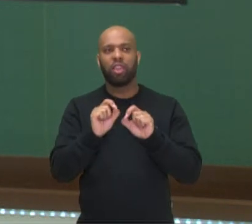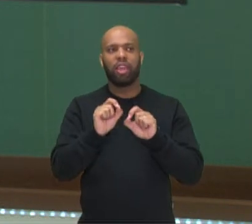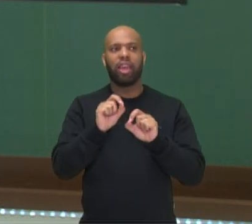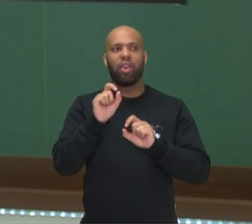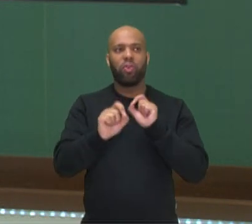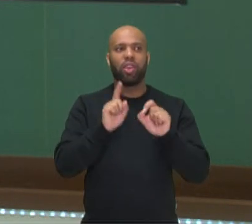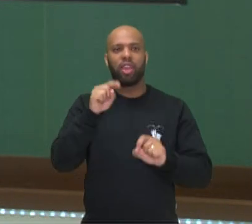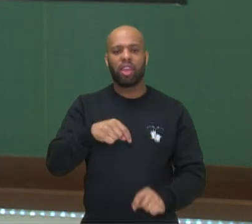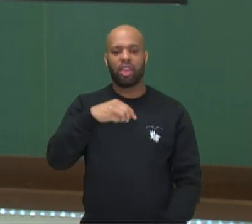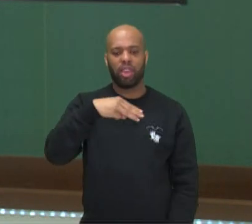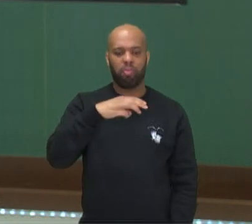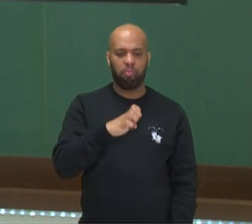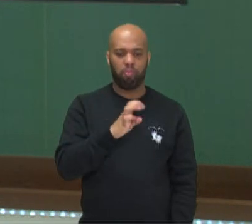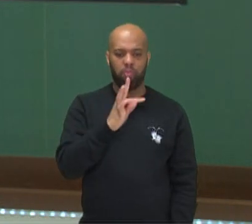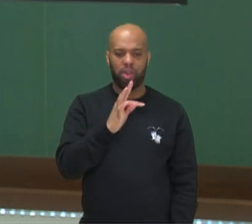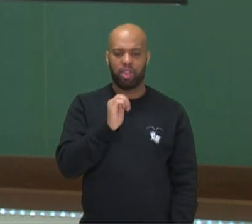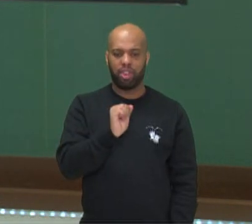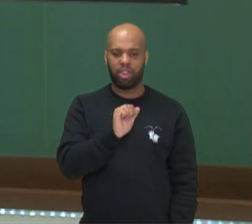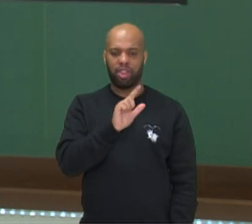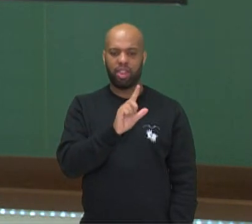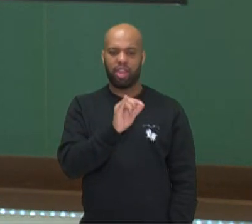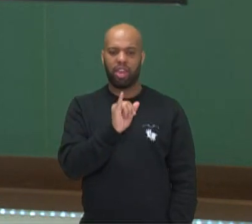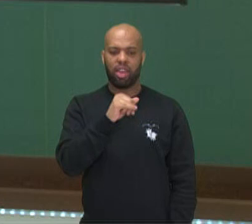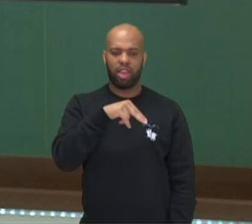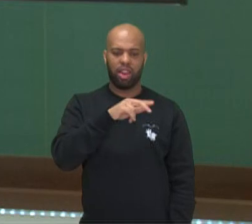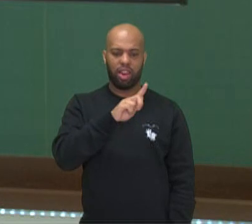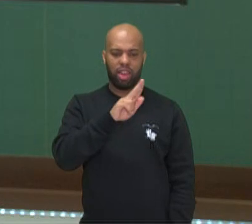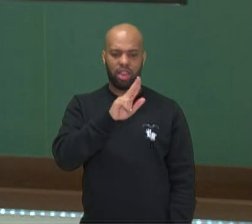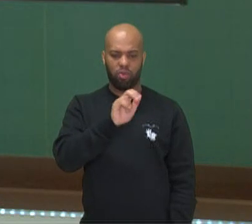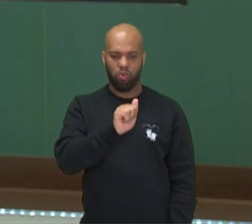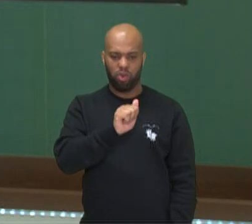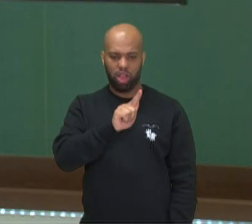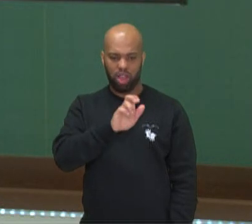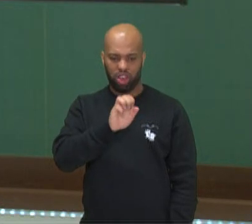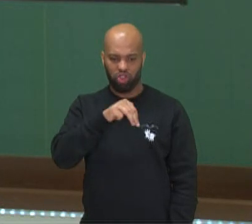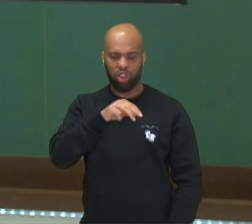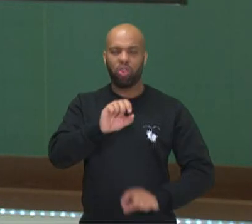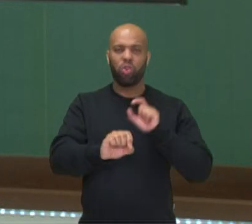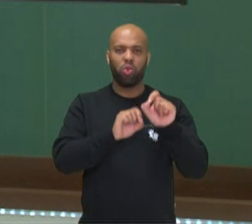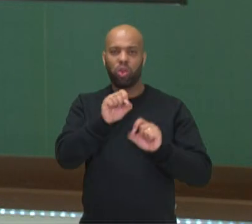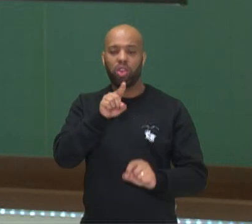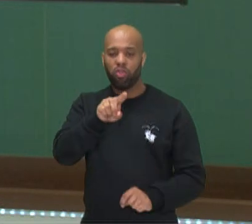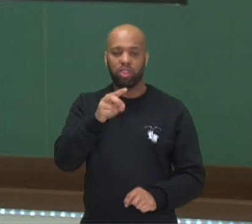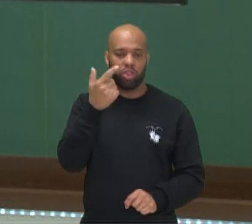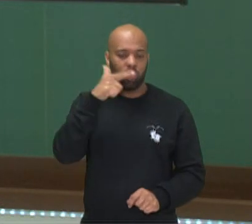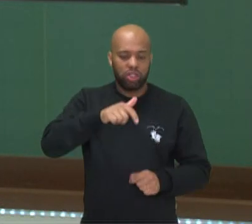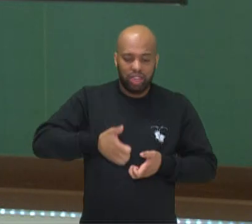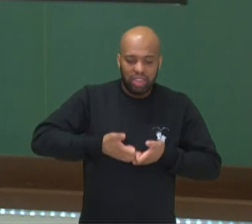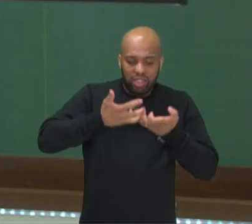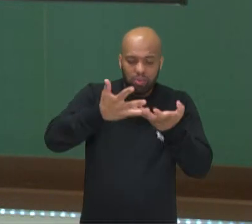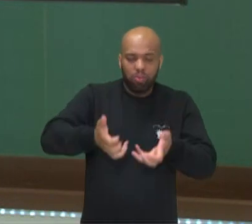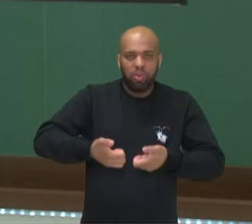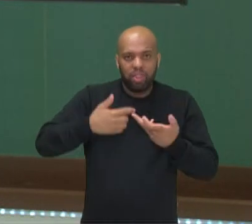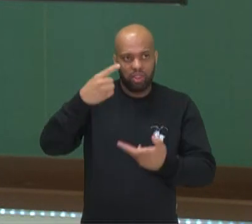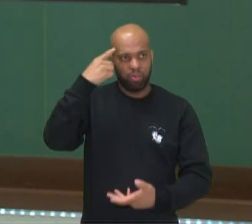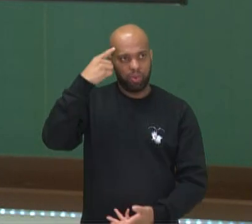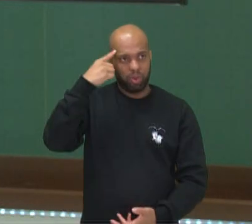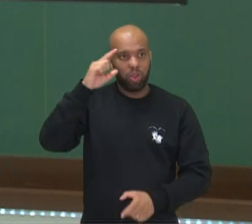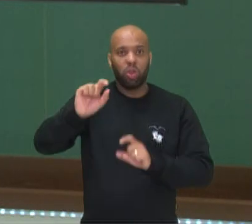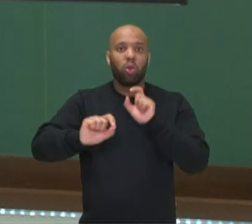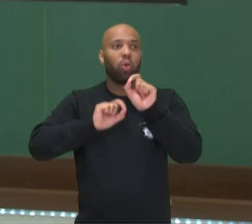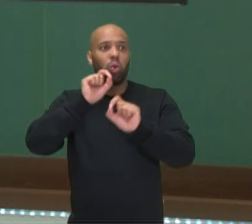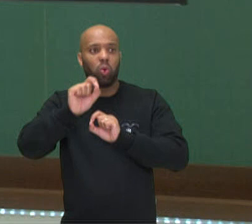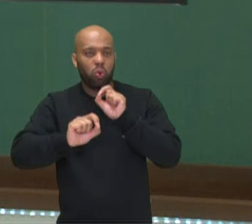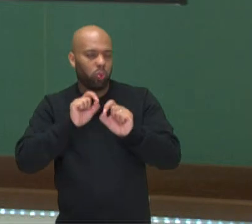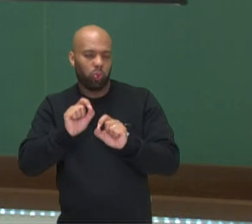de metalinguagem, né? A metalinguagem consiste de você expressar uma ideia daquilo